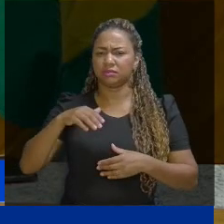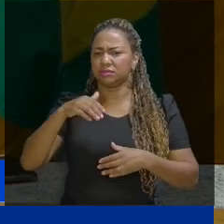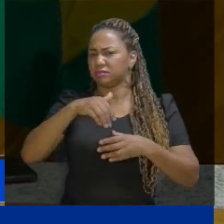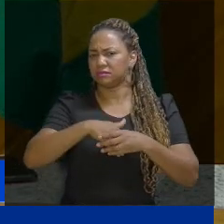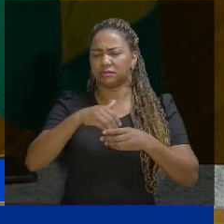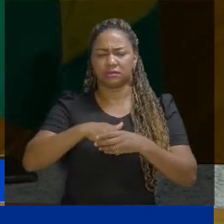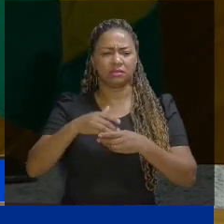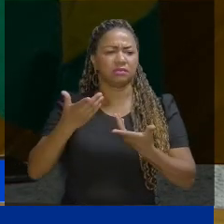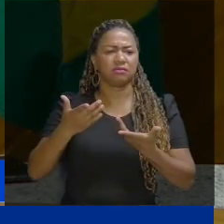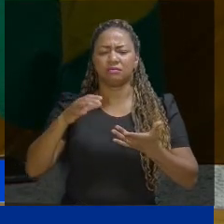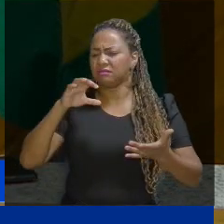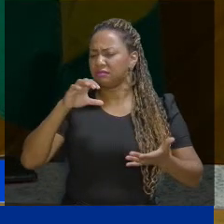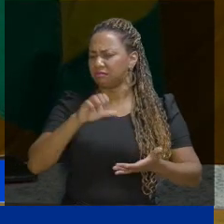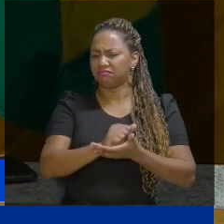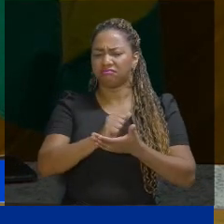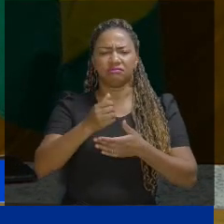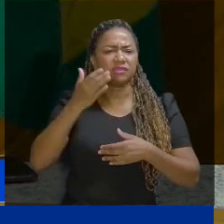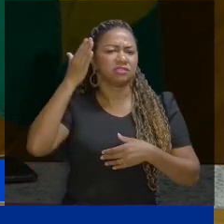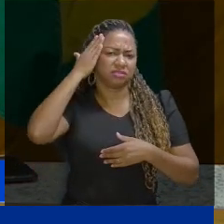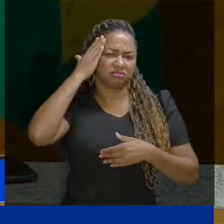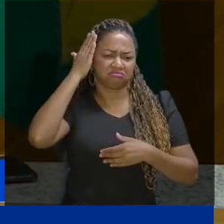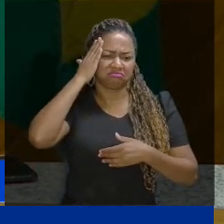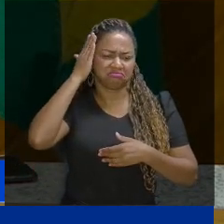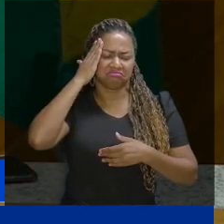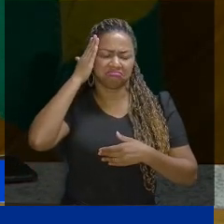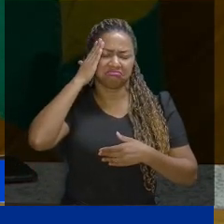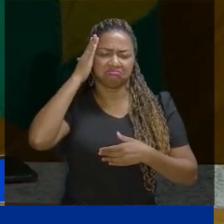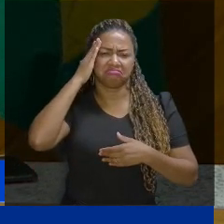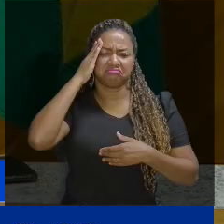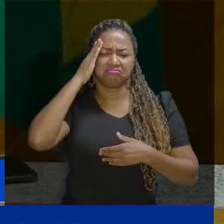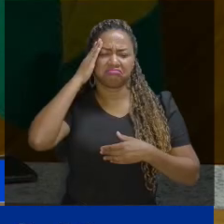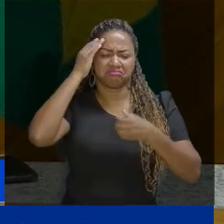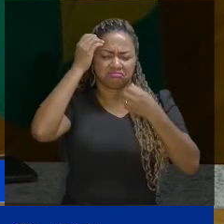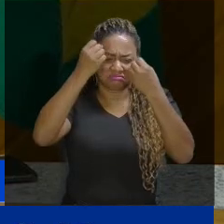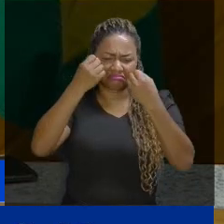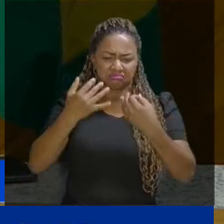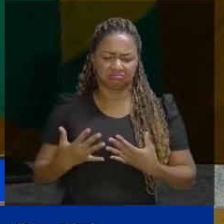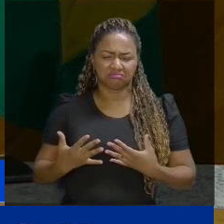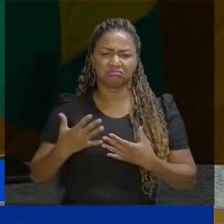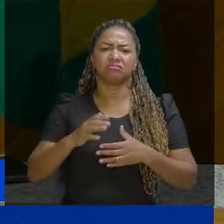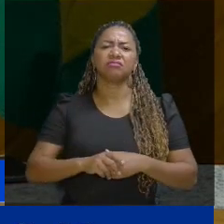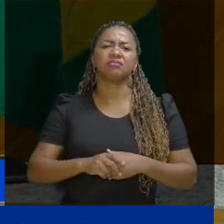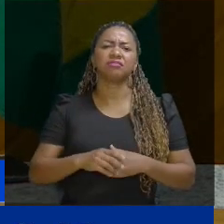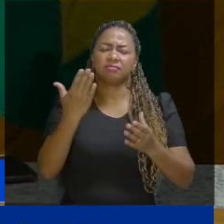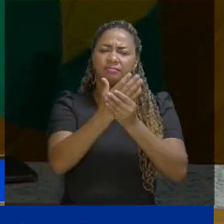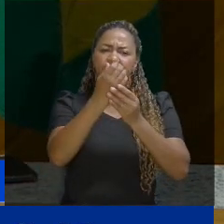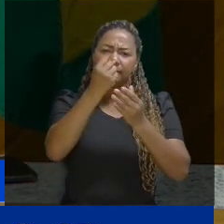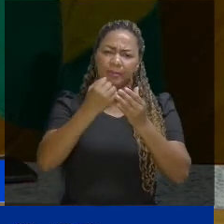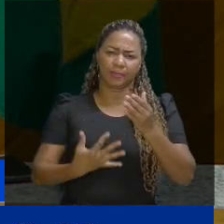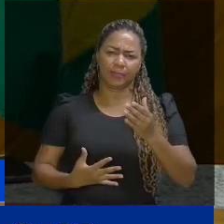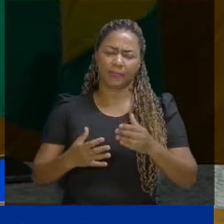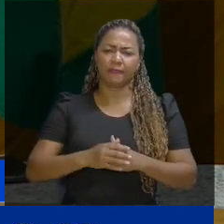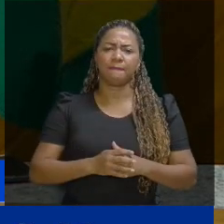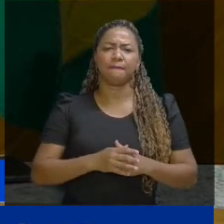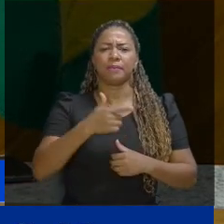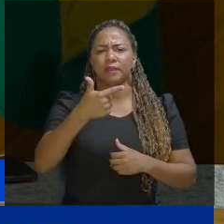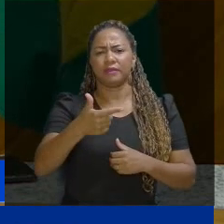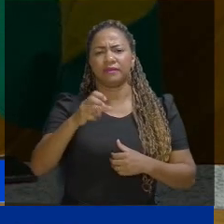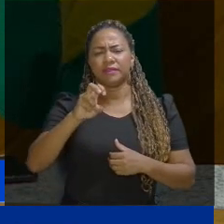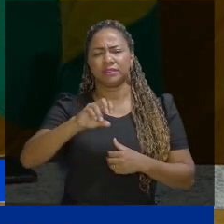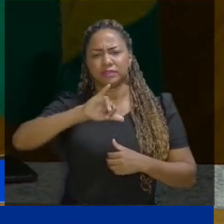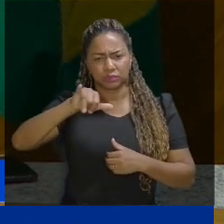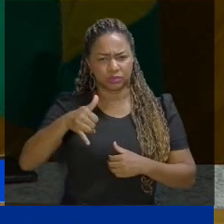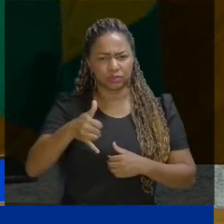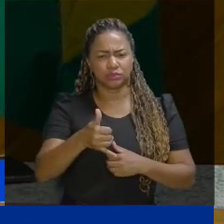havia registrado ciência expressa da decisão em embargos de declaração. Ou seja, no dia 25